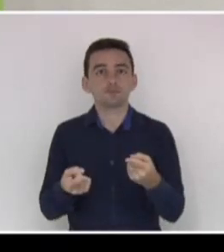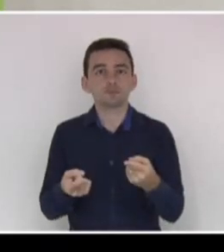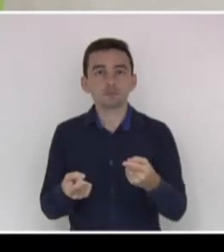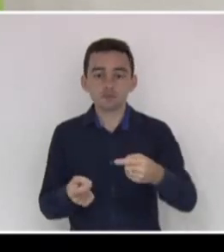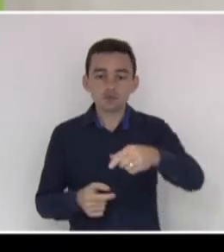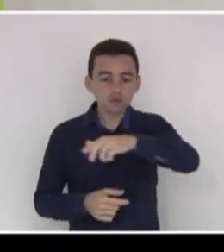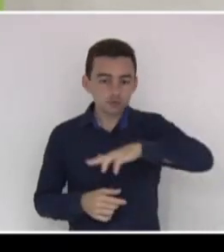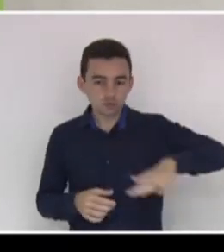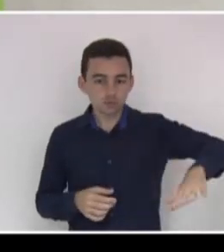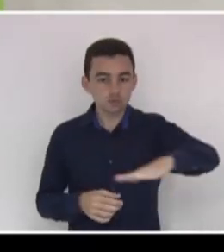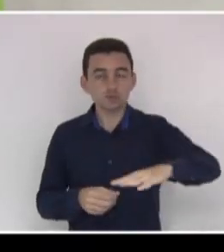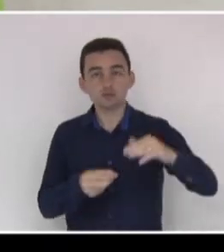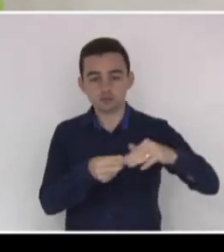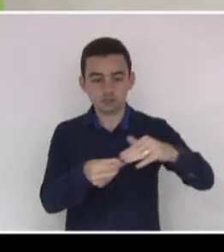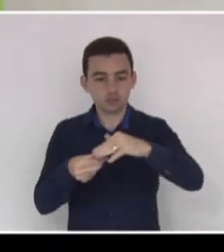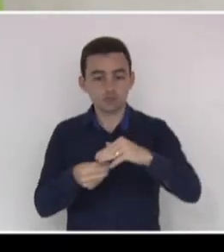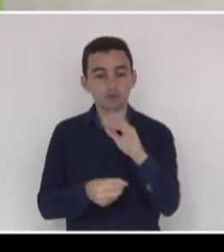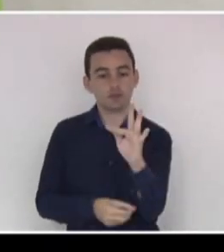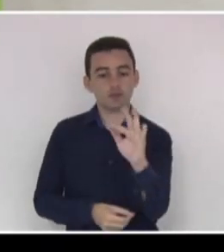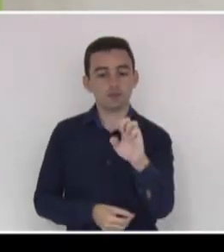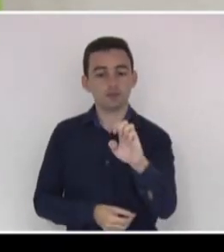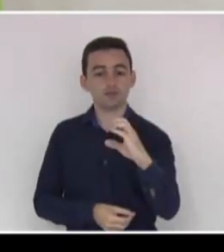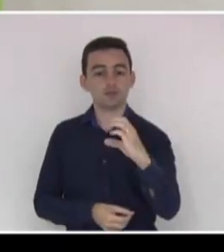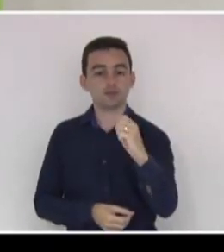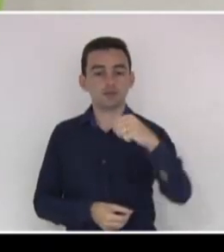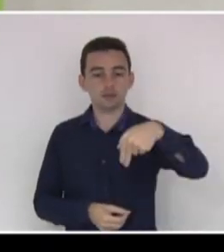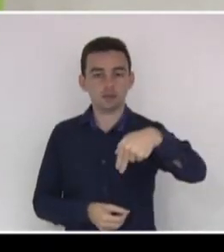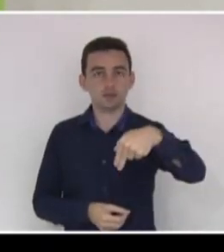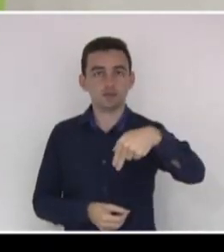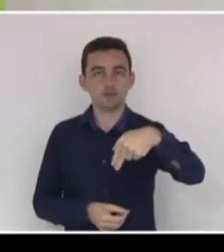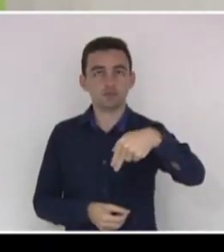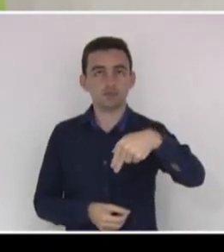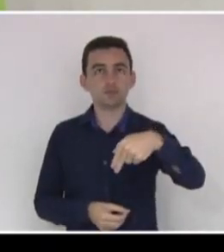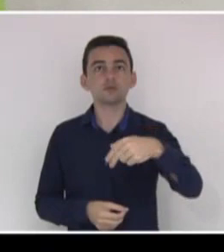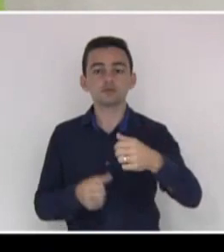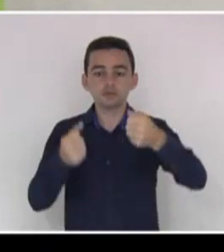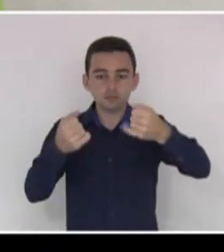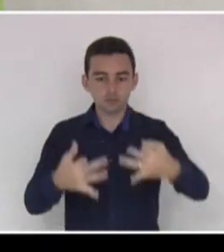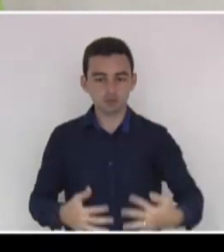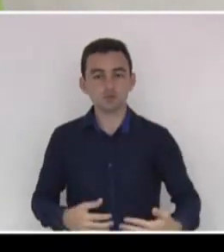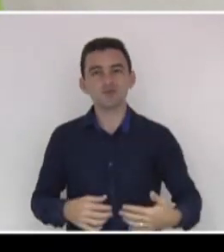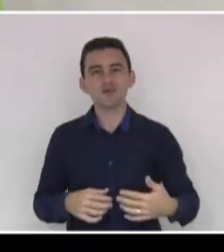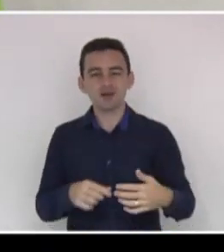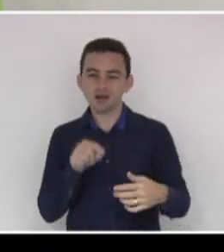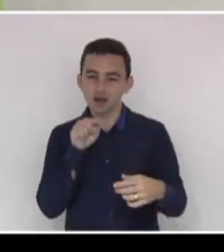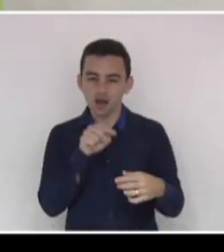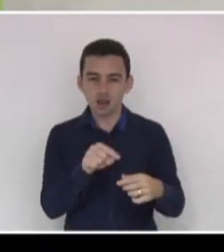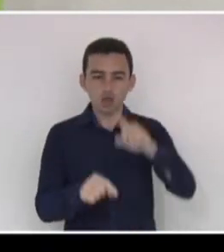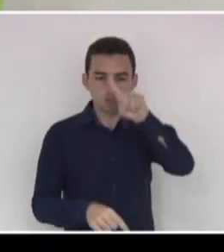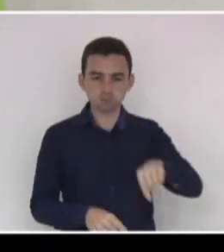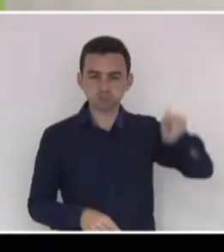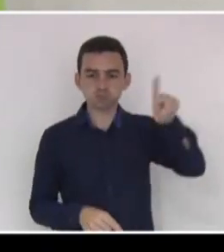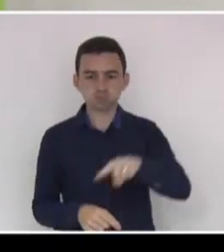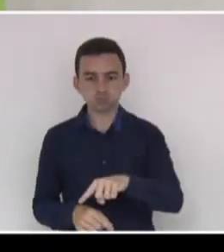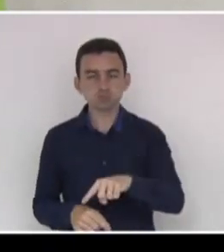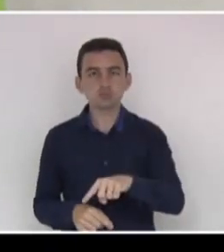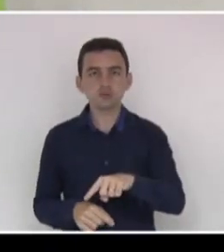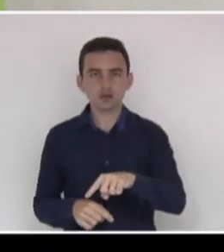dos Municípios, a nossa FECAM, pautou a derrubada desse veto como uma das suas